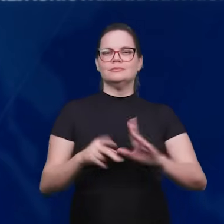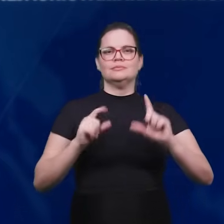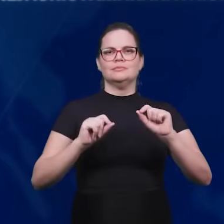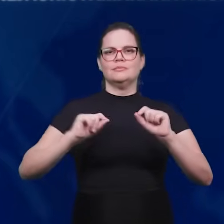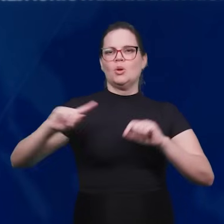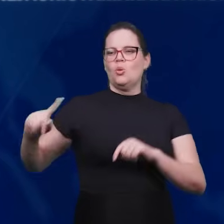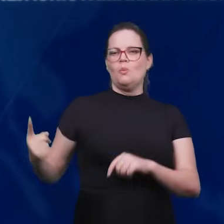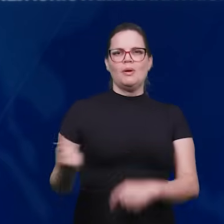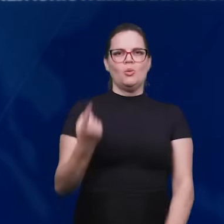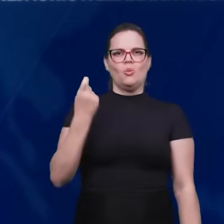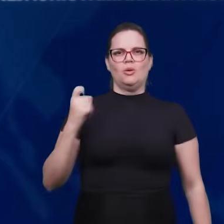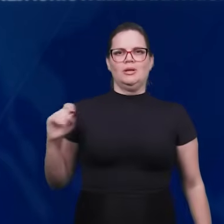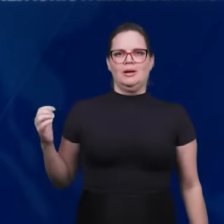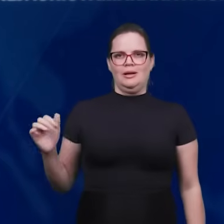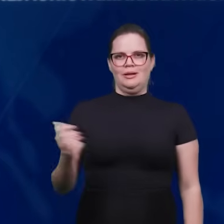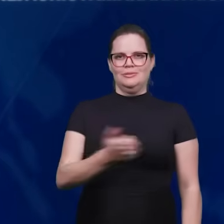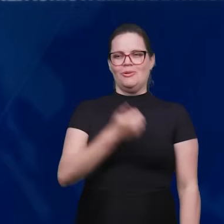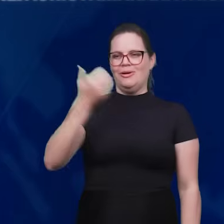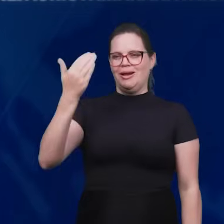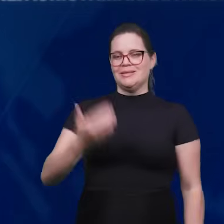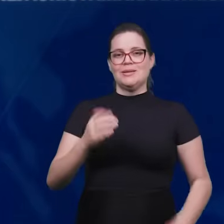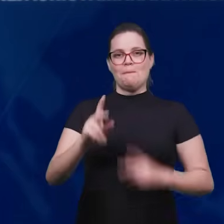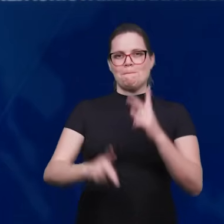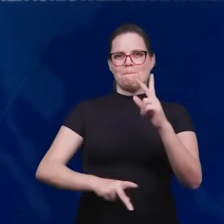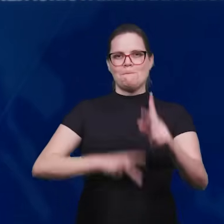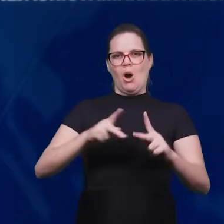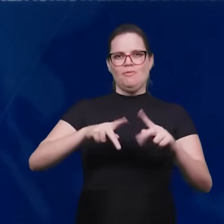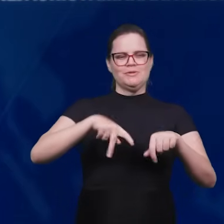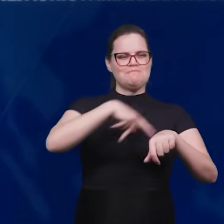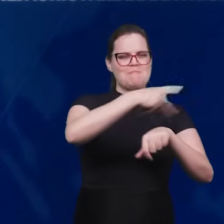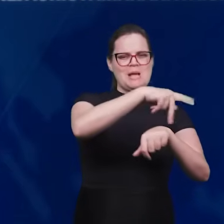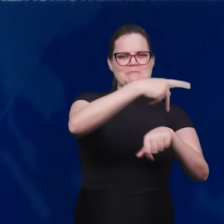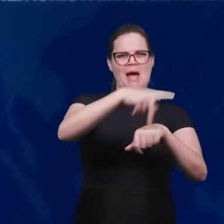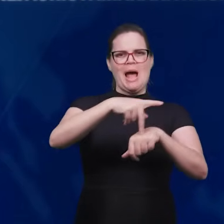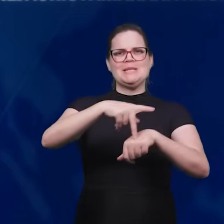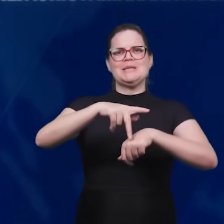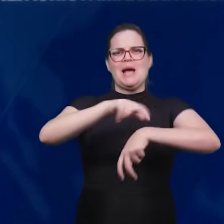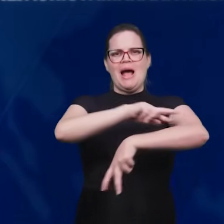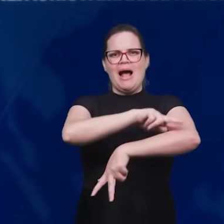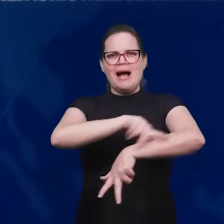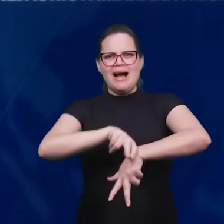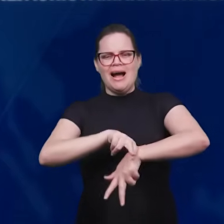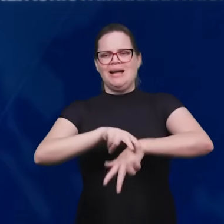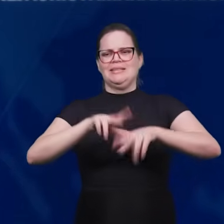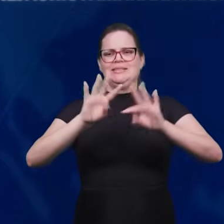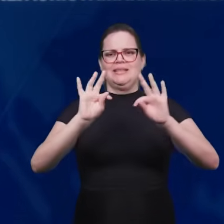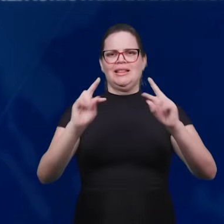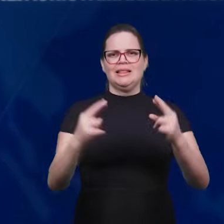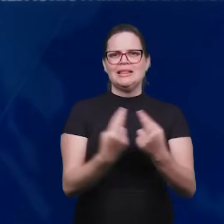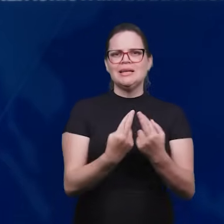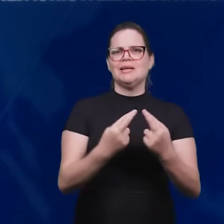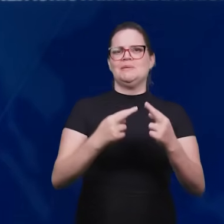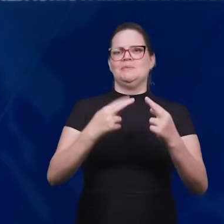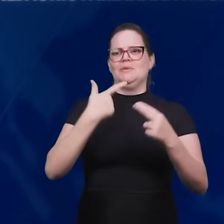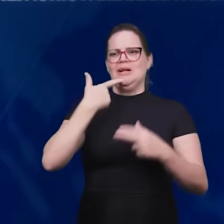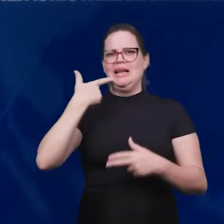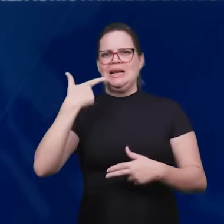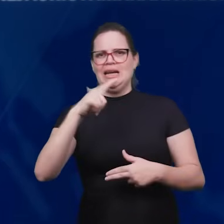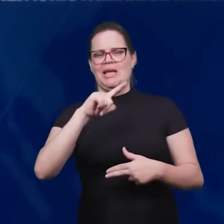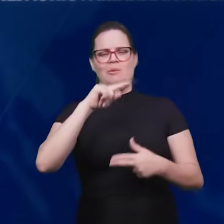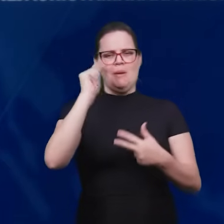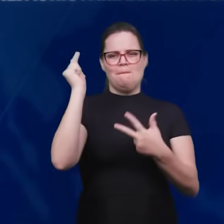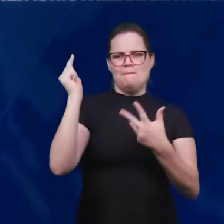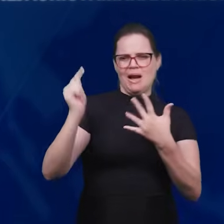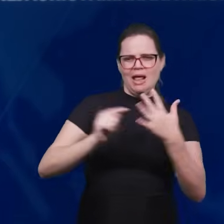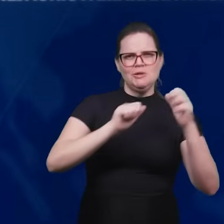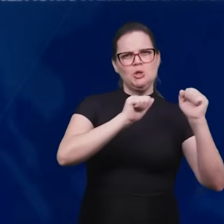única adoração, quando todos os povos, raças e tribos estarão um dia na Jerusalém Celestial,